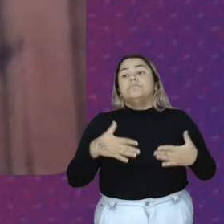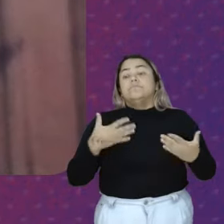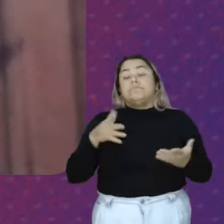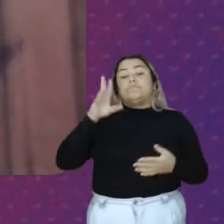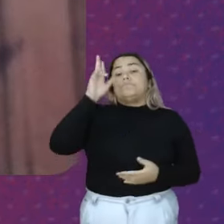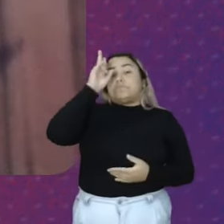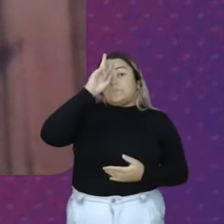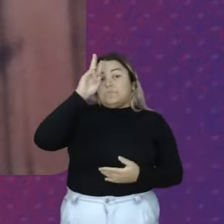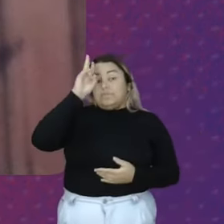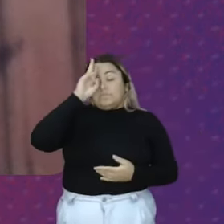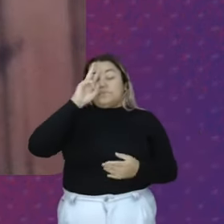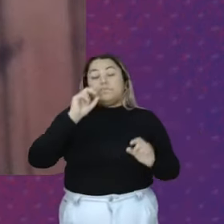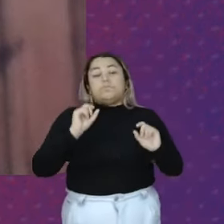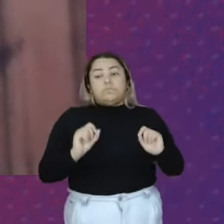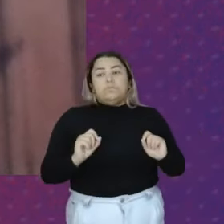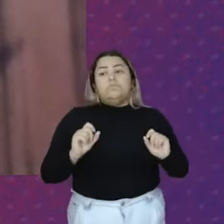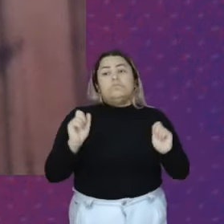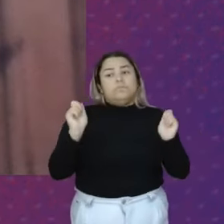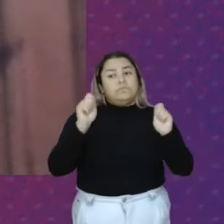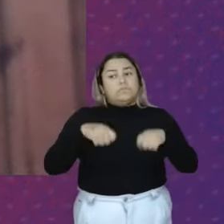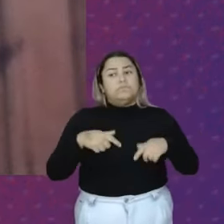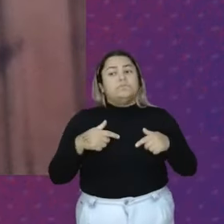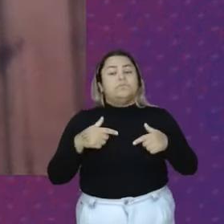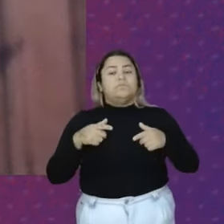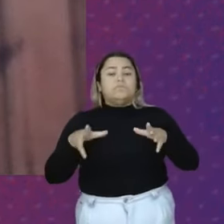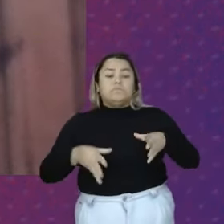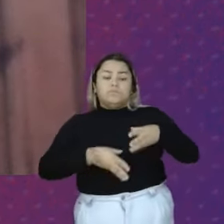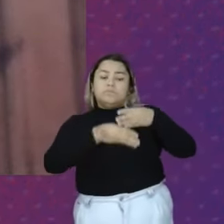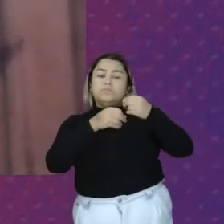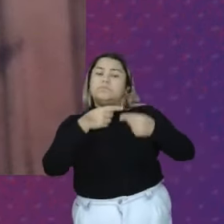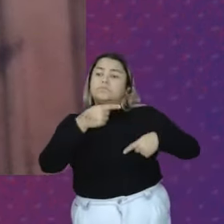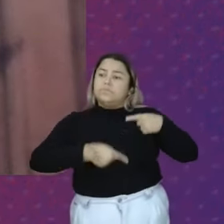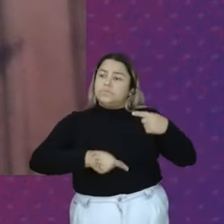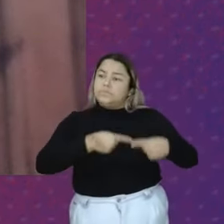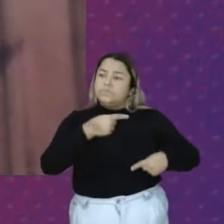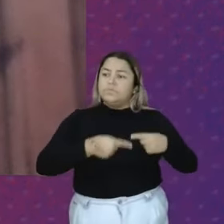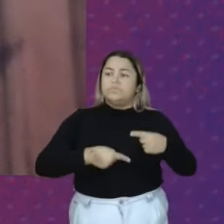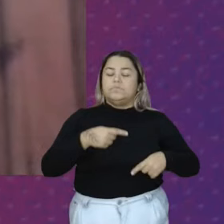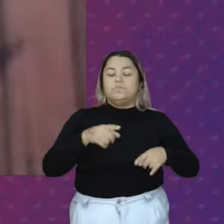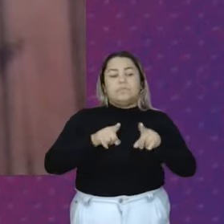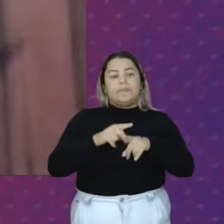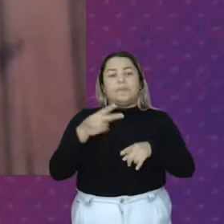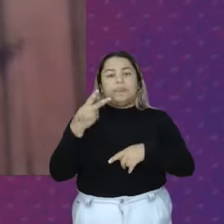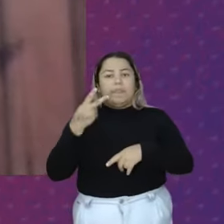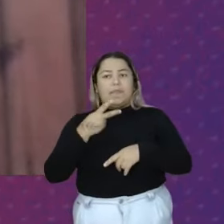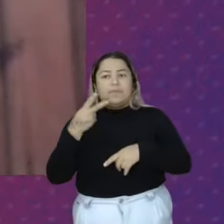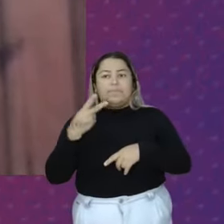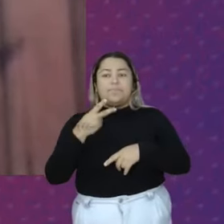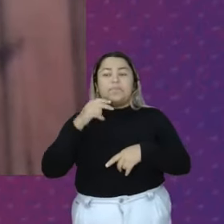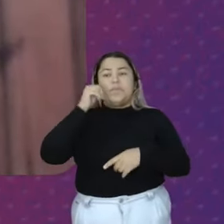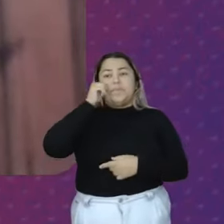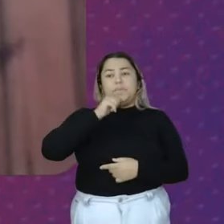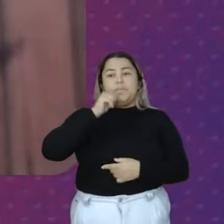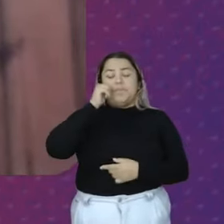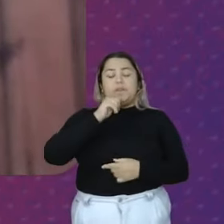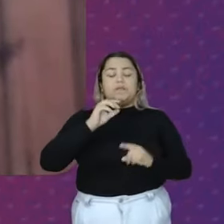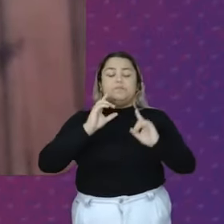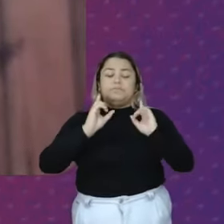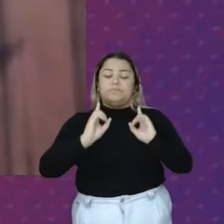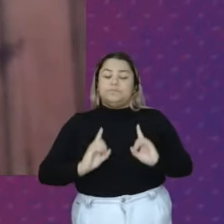lembrar isso né que a gente precisa implementar políticas que inclua a intersecção das duas visibilidades mulheres e